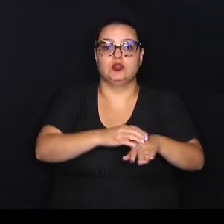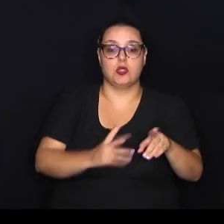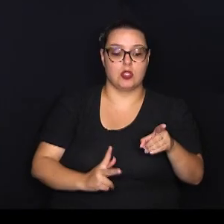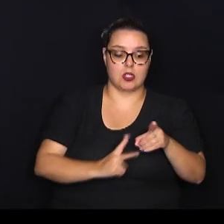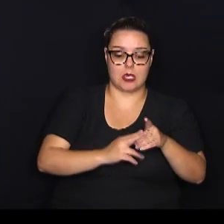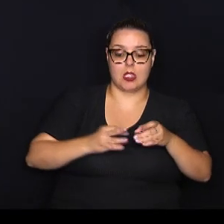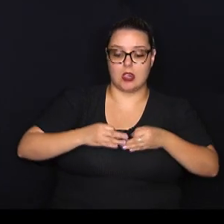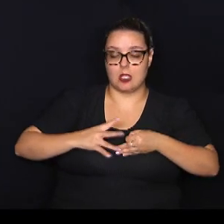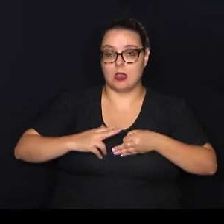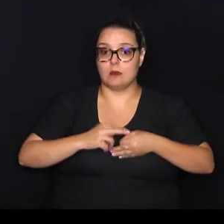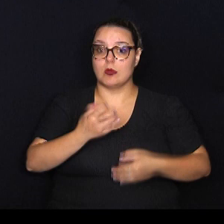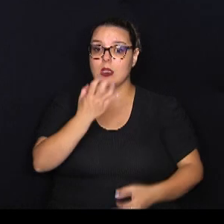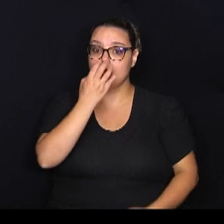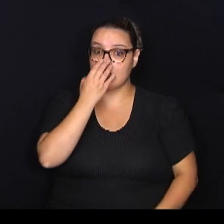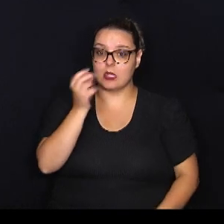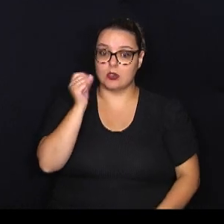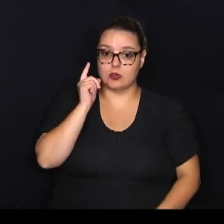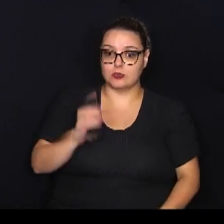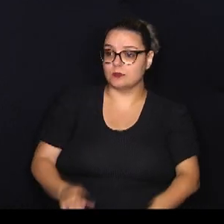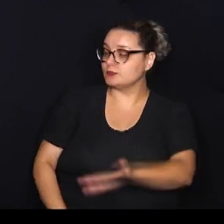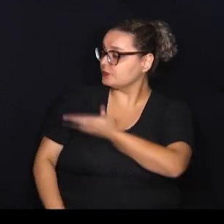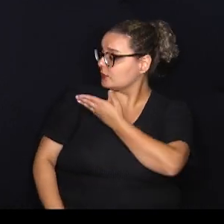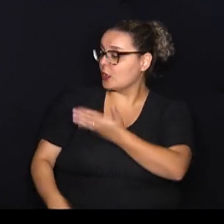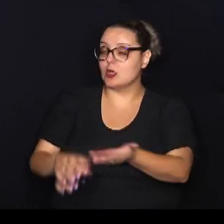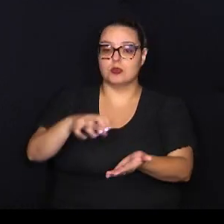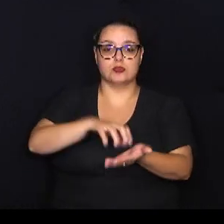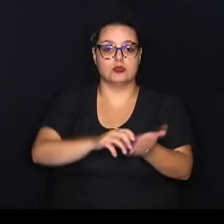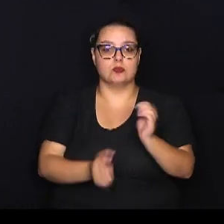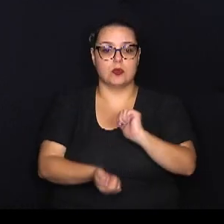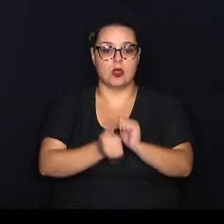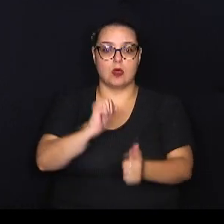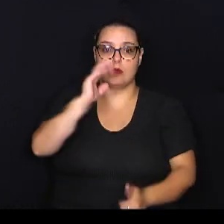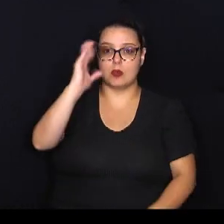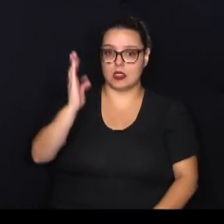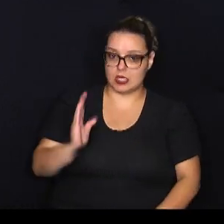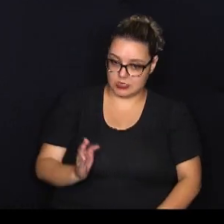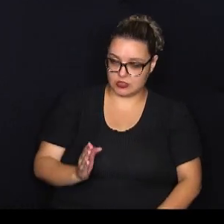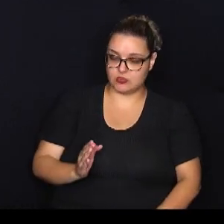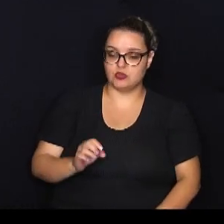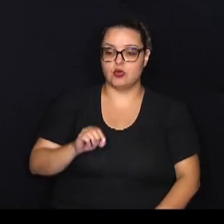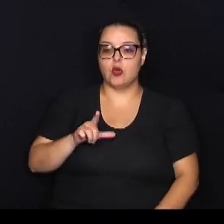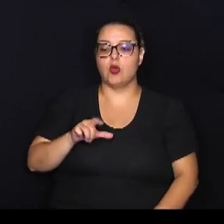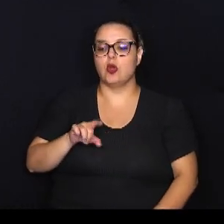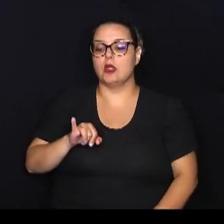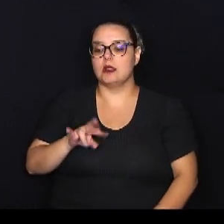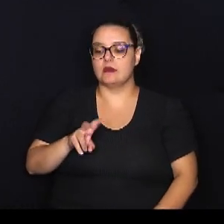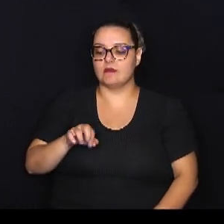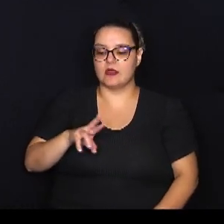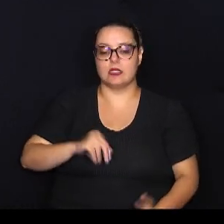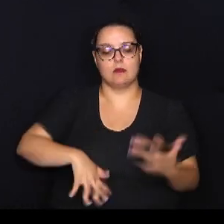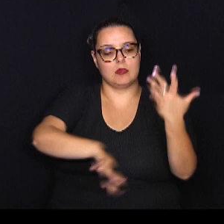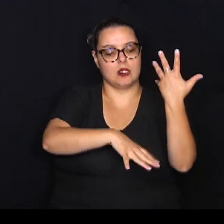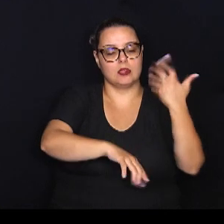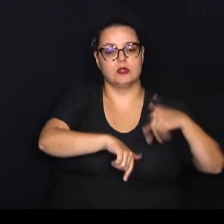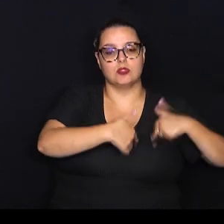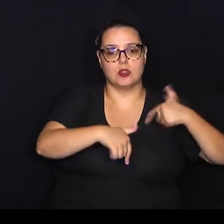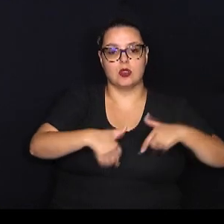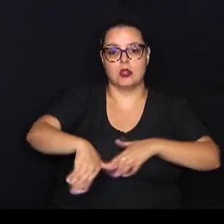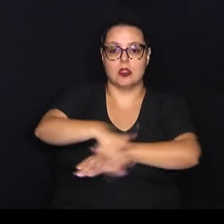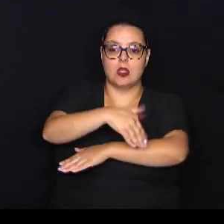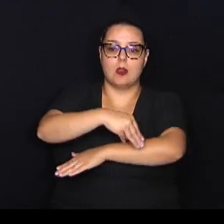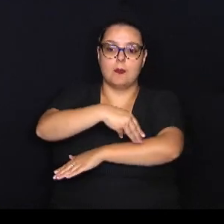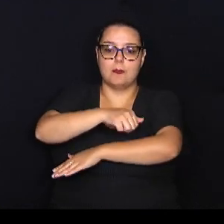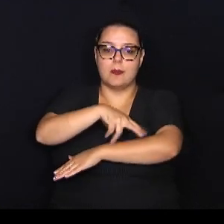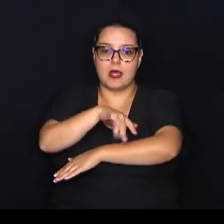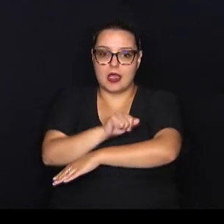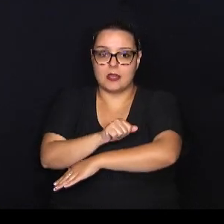e gatos, lá no Centro Esportivo Brasil de Oliveira, Praça dos Trabalhadores, na rua Mário Ian,